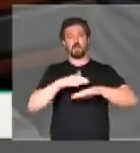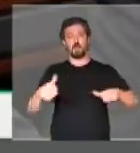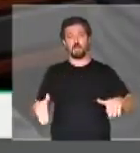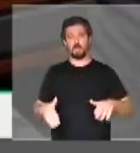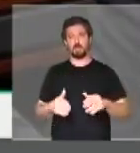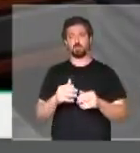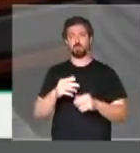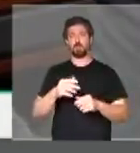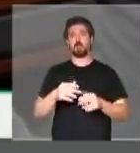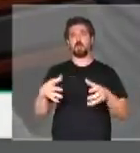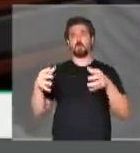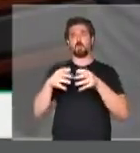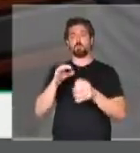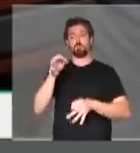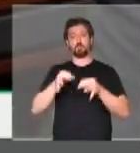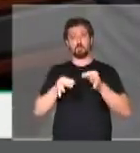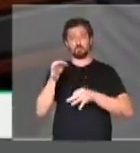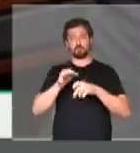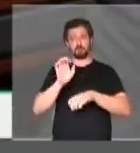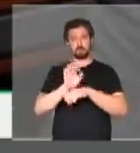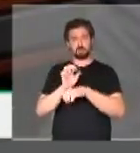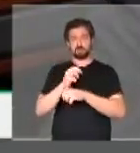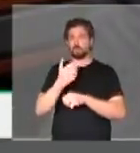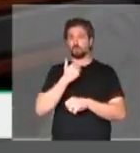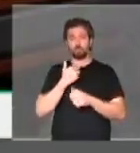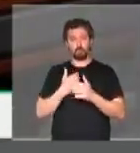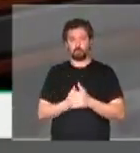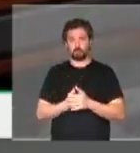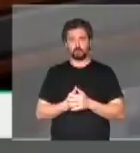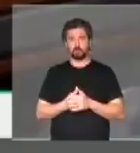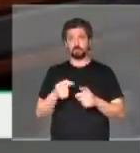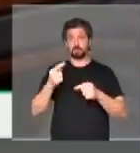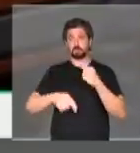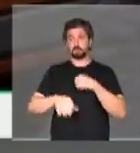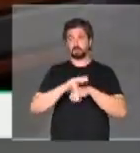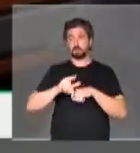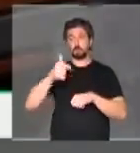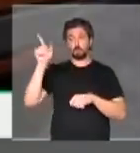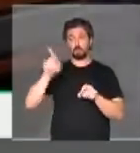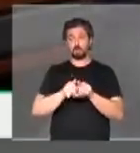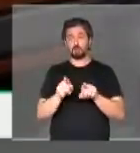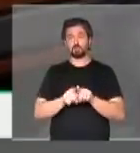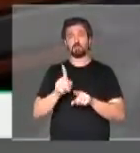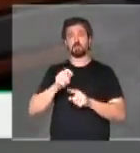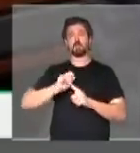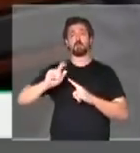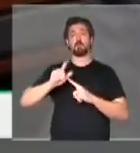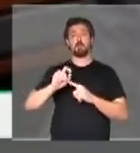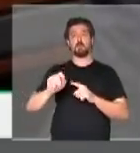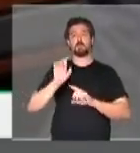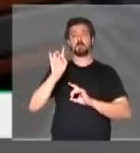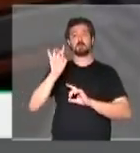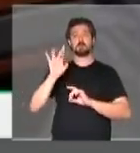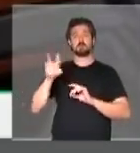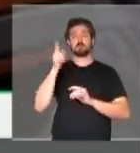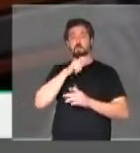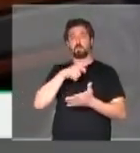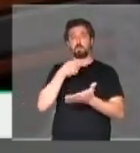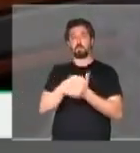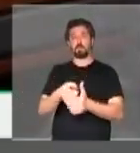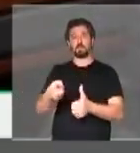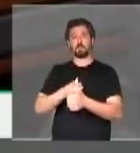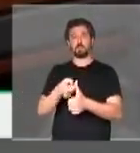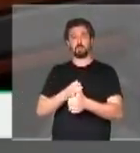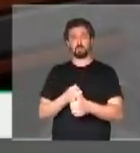acabar com o fim da delegação para a Justiça Estadual. Outra inconstitucionalidade aqui são as contribuições extraordinárias para a custeio